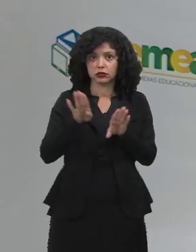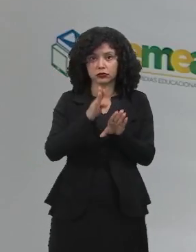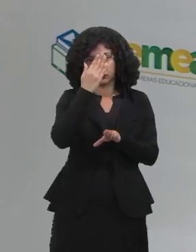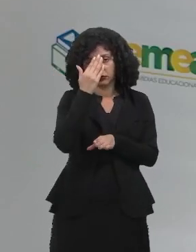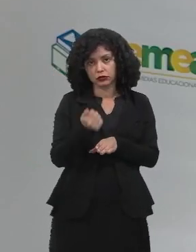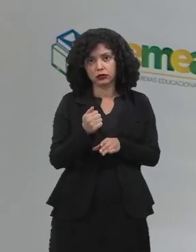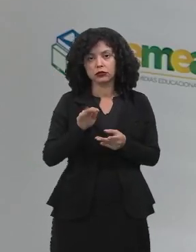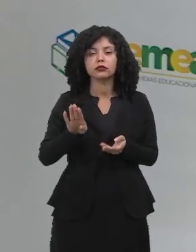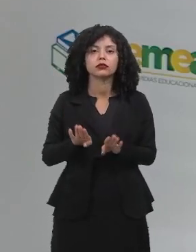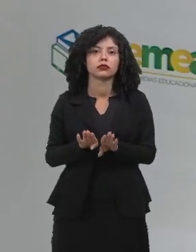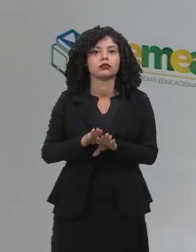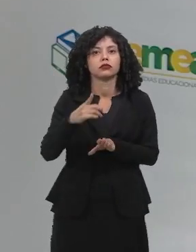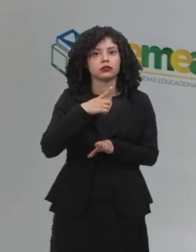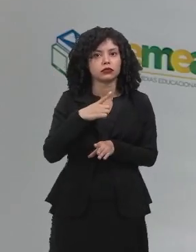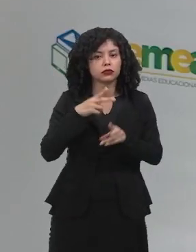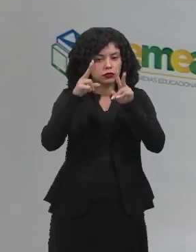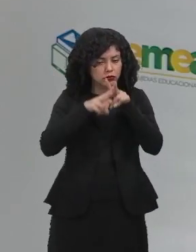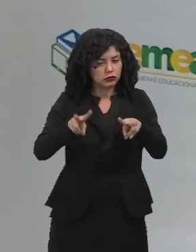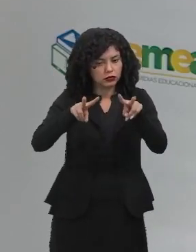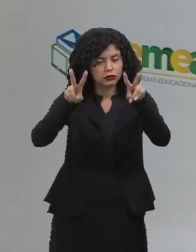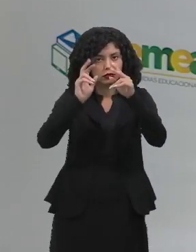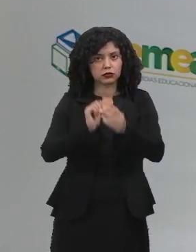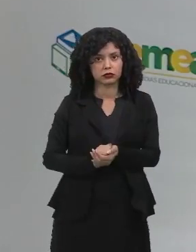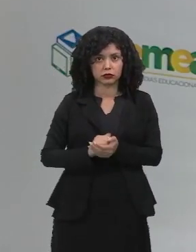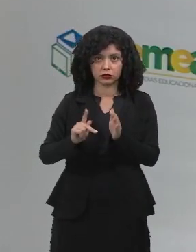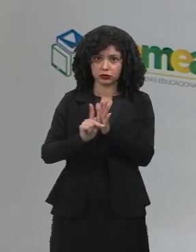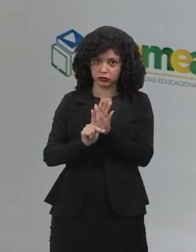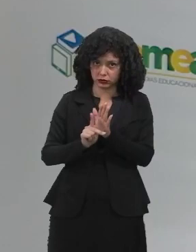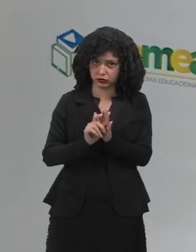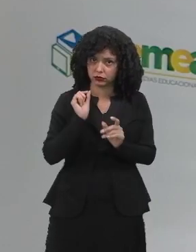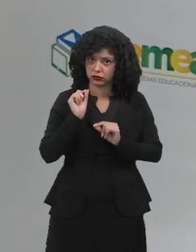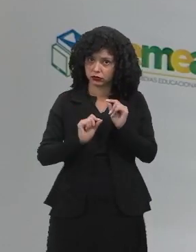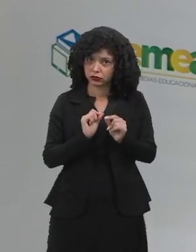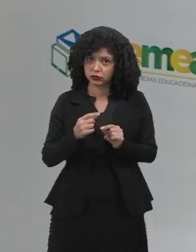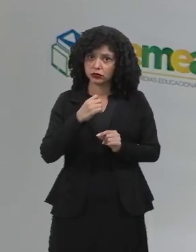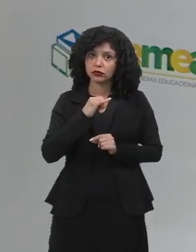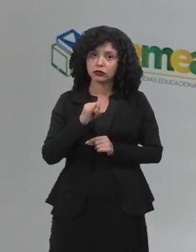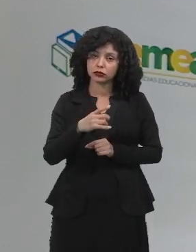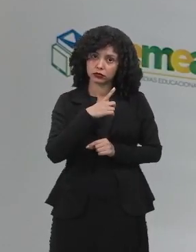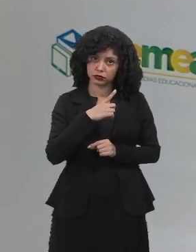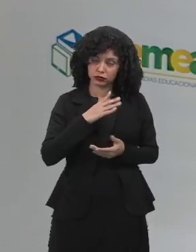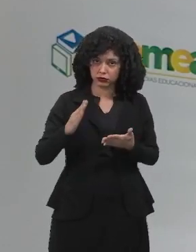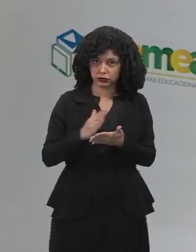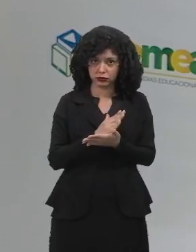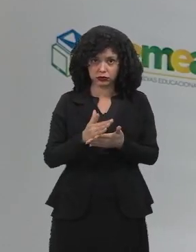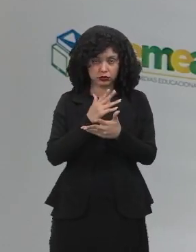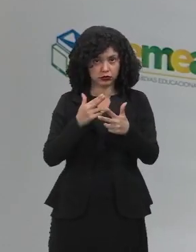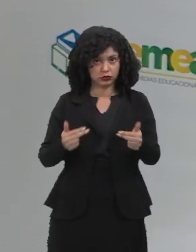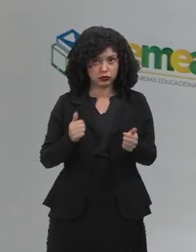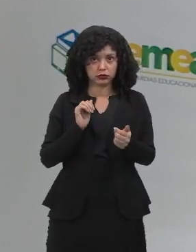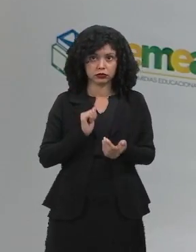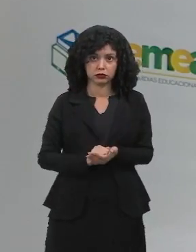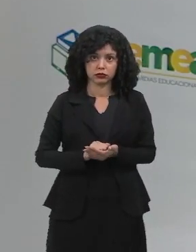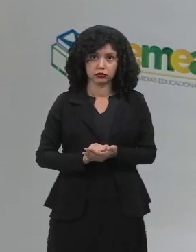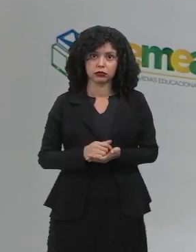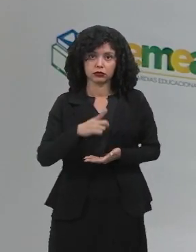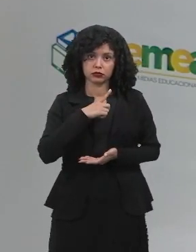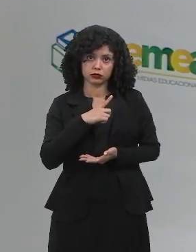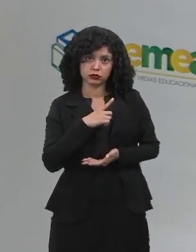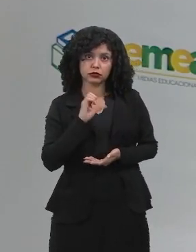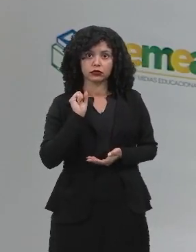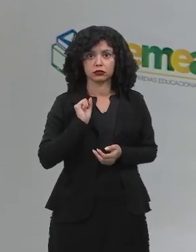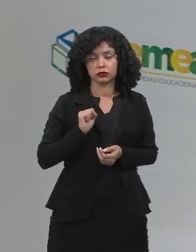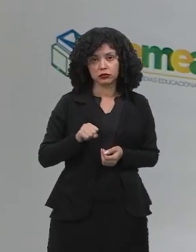você só pode ter uma visualização no microscópio se você tiver algum objeto ou algo, né, que